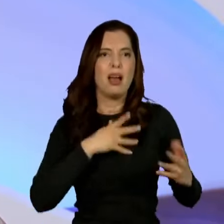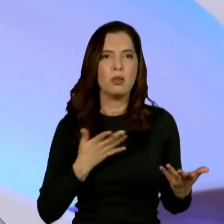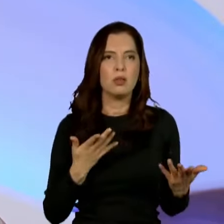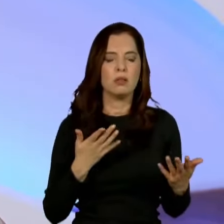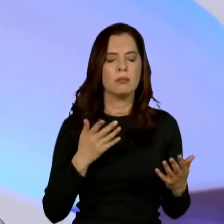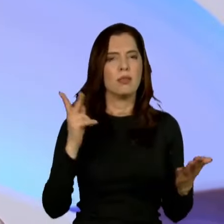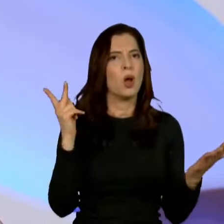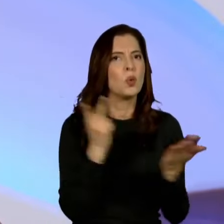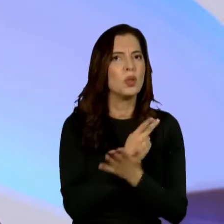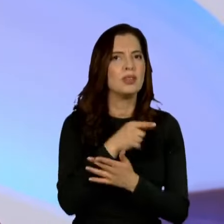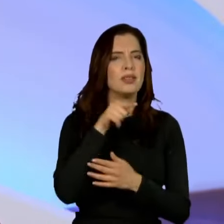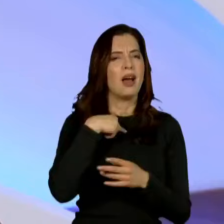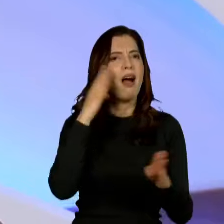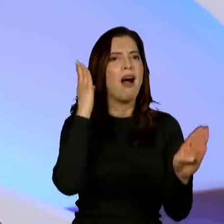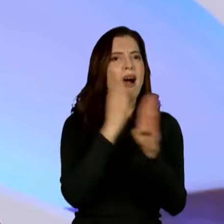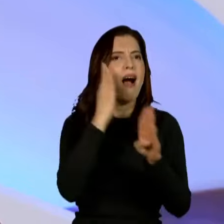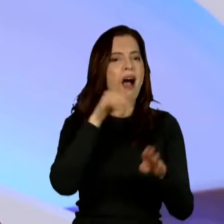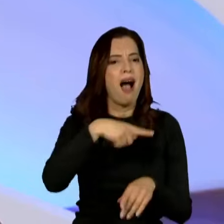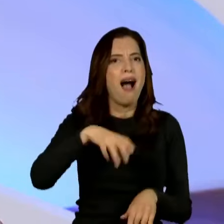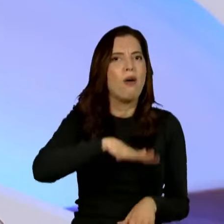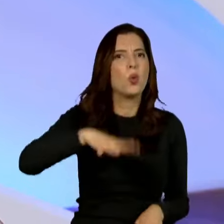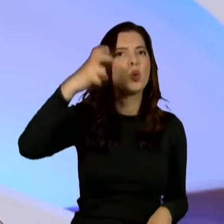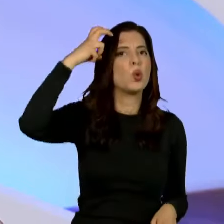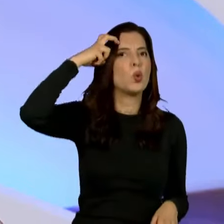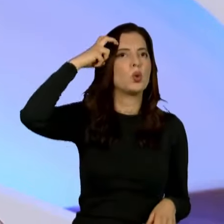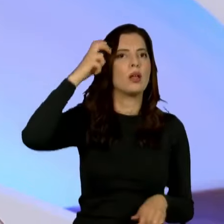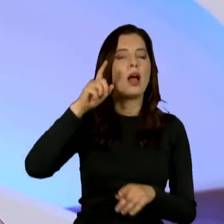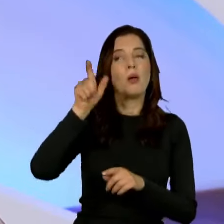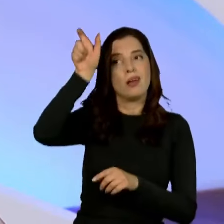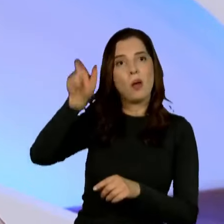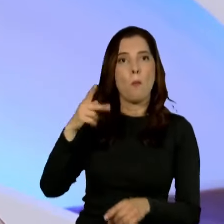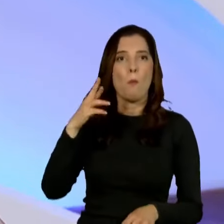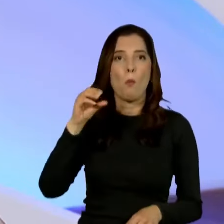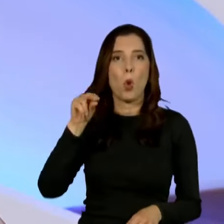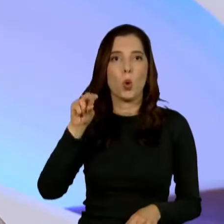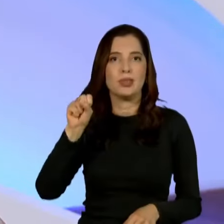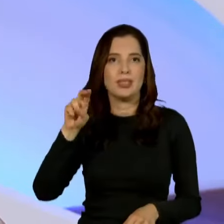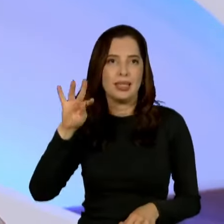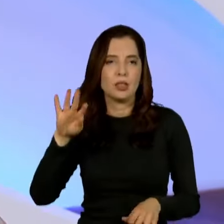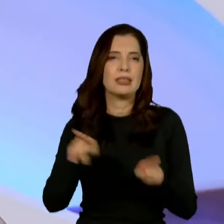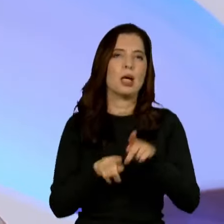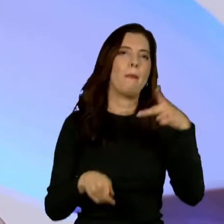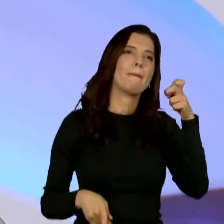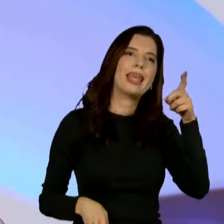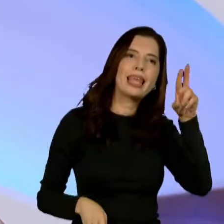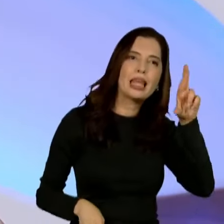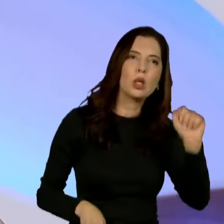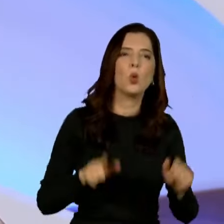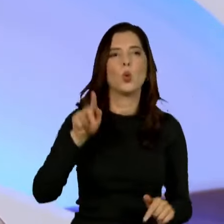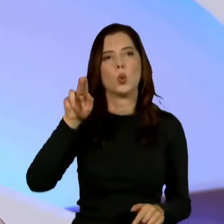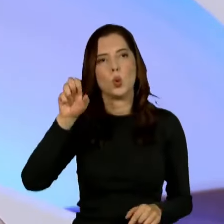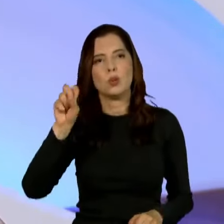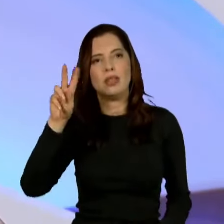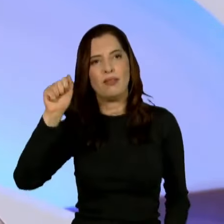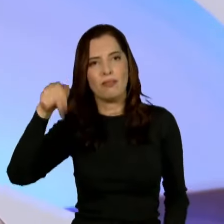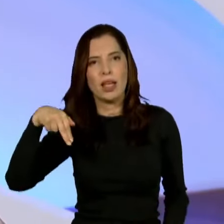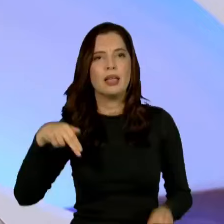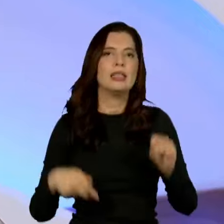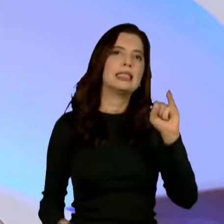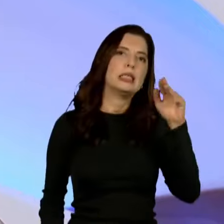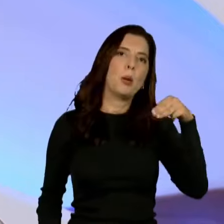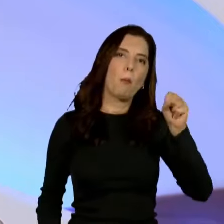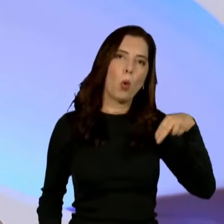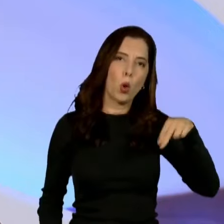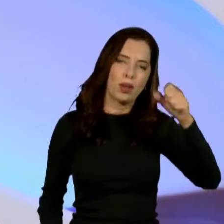de repente, quando eu descobriu a cultura, quando eu descobriu Proust, quando eu descobriu Pedro Almodovar, quando eu descobriu Gus Van Sant, quando eu